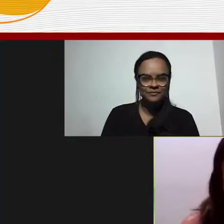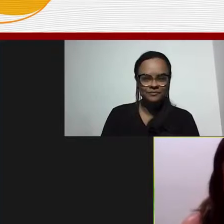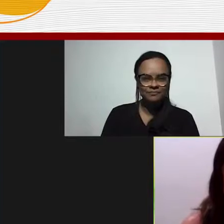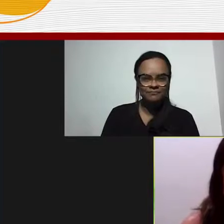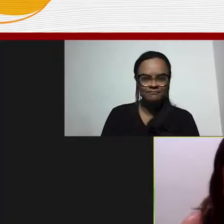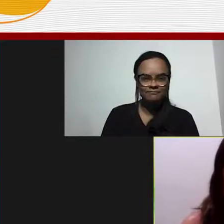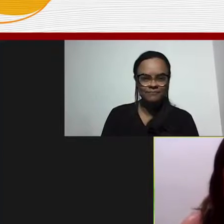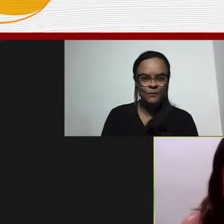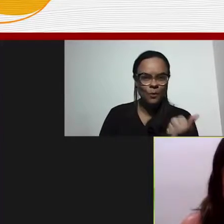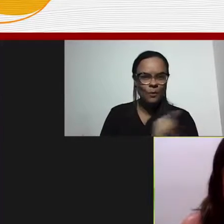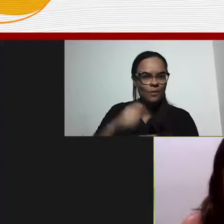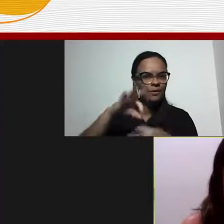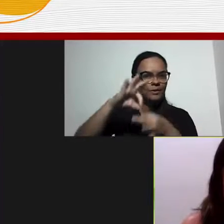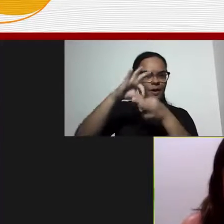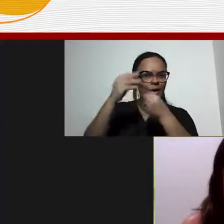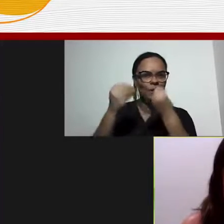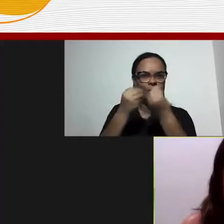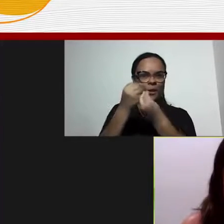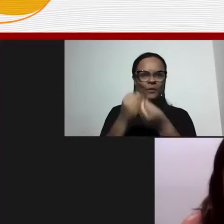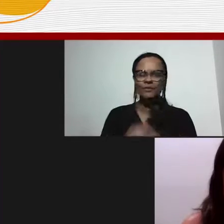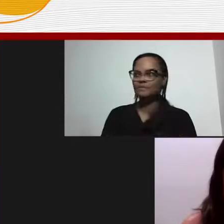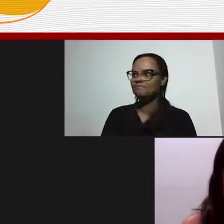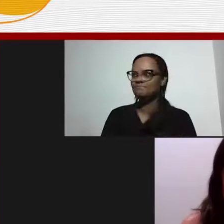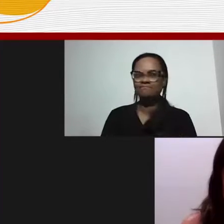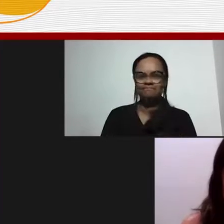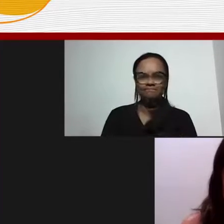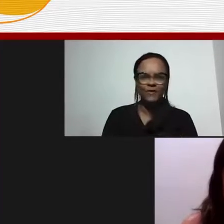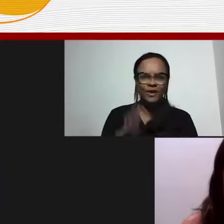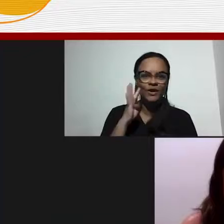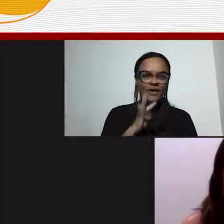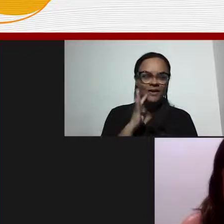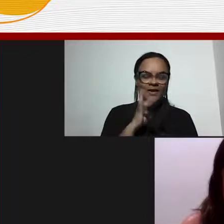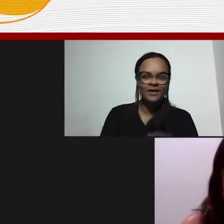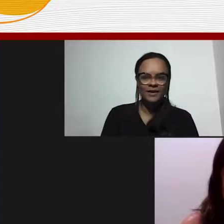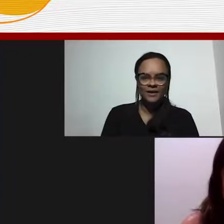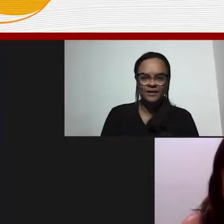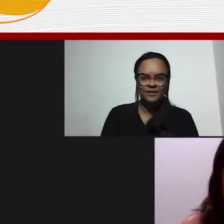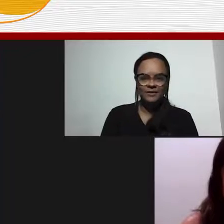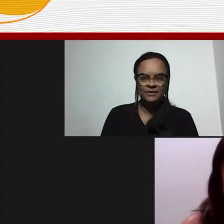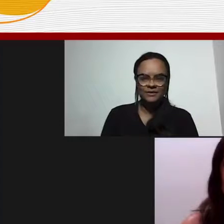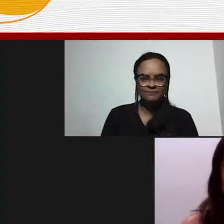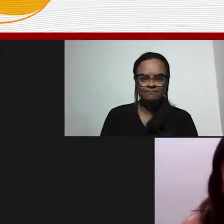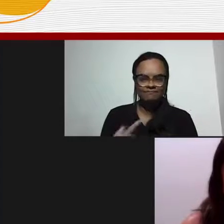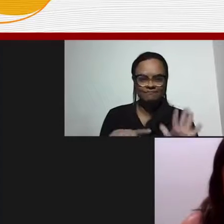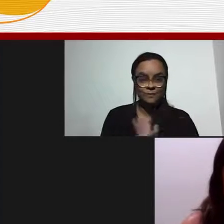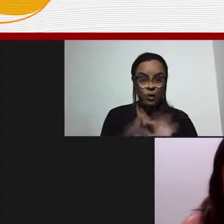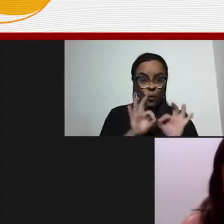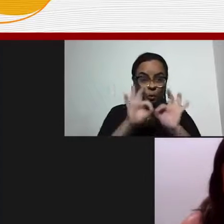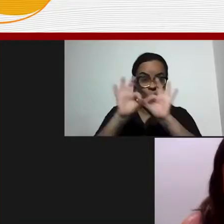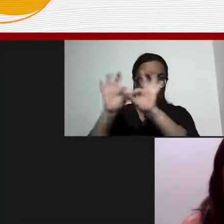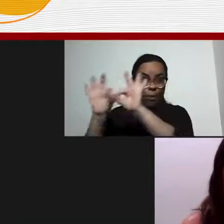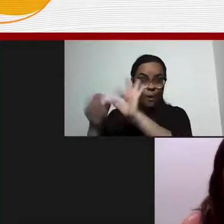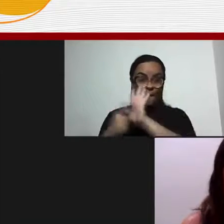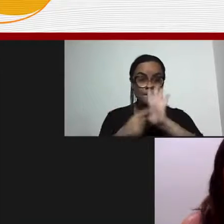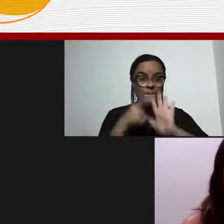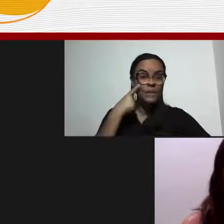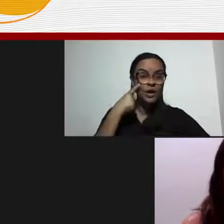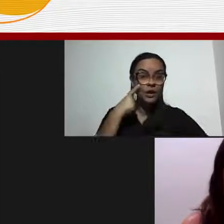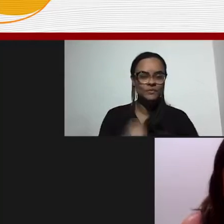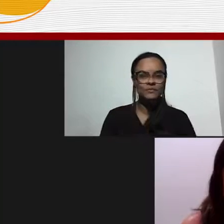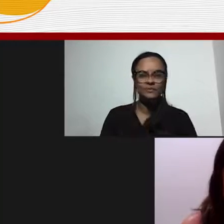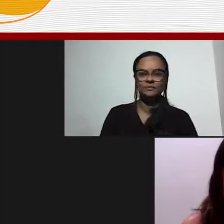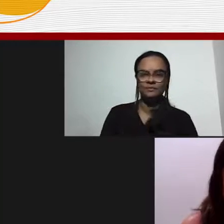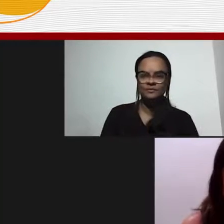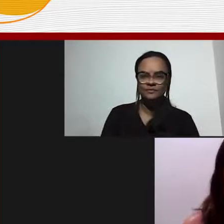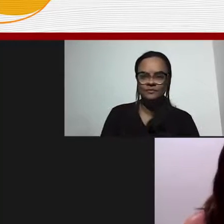das Paralimpíadas? Isso aí, legal, né? Essa tua pergunta, solta o vídeo aí que eu vou falando por